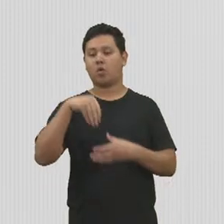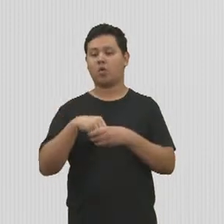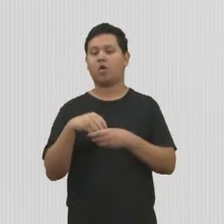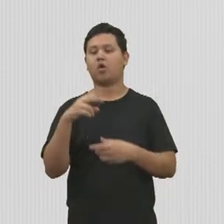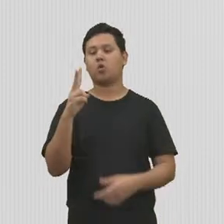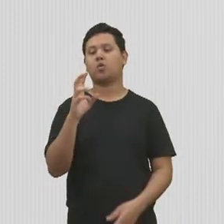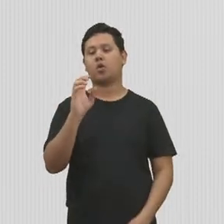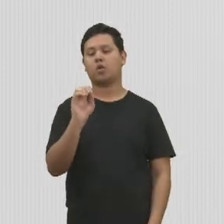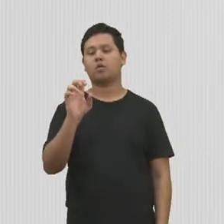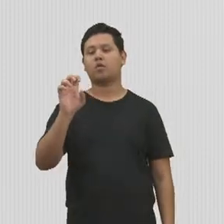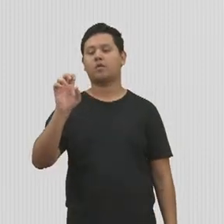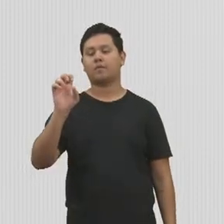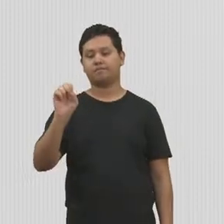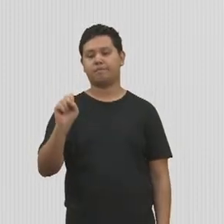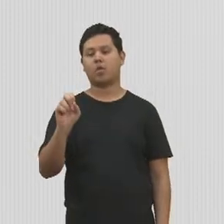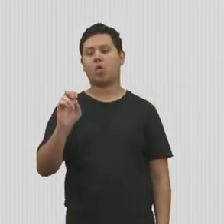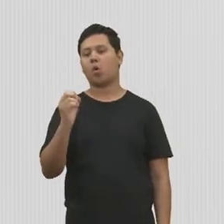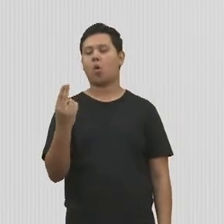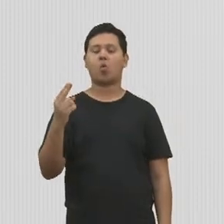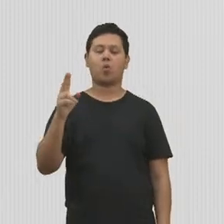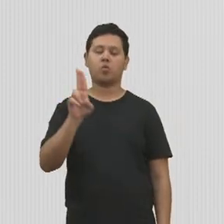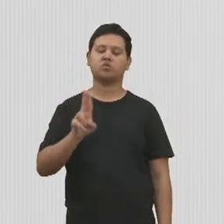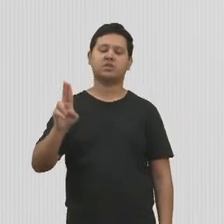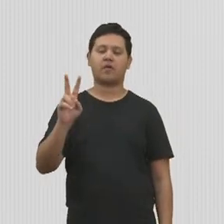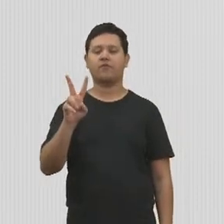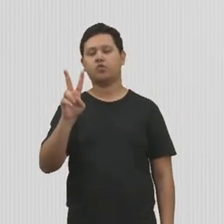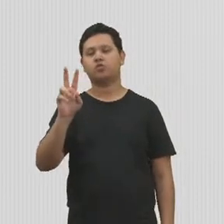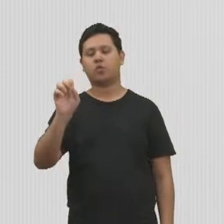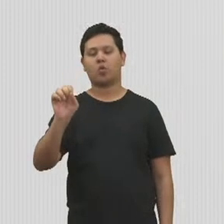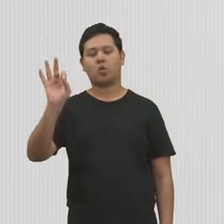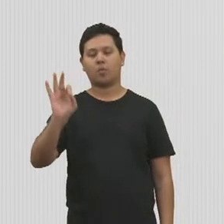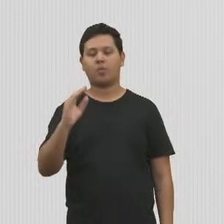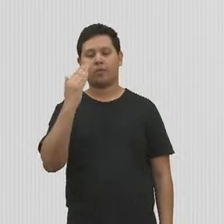228, ou seja, 28%. Pode passar.